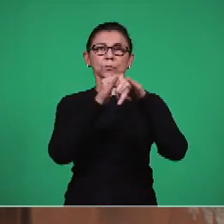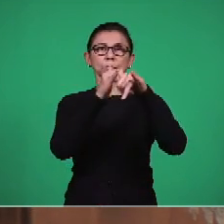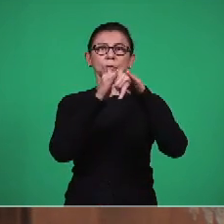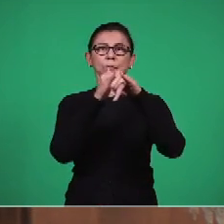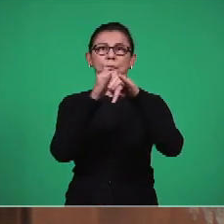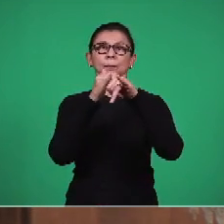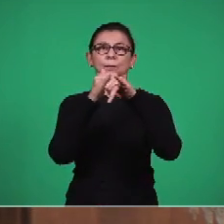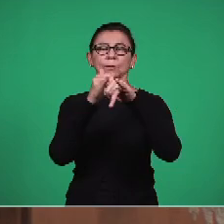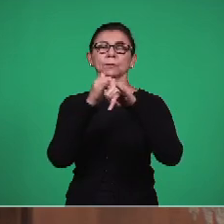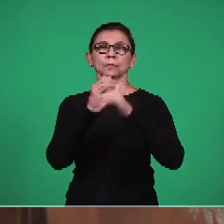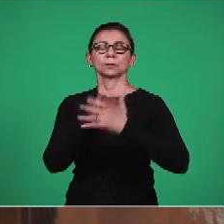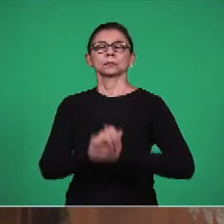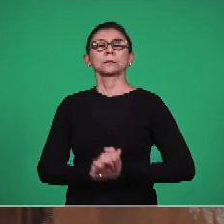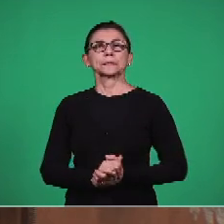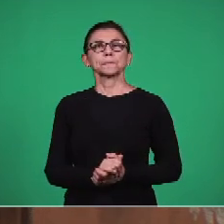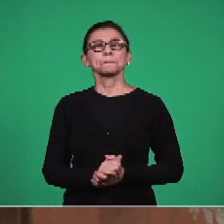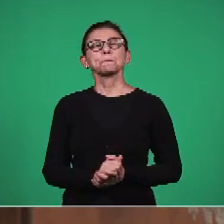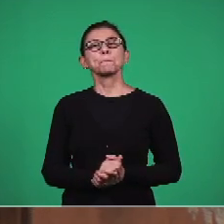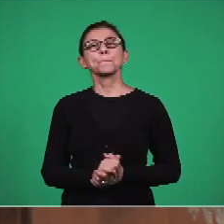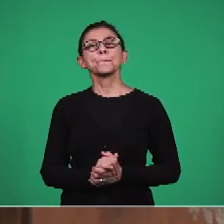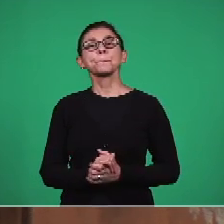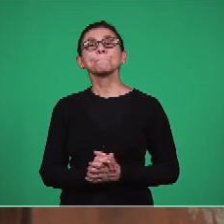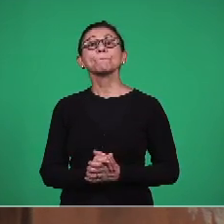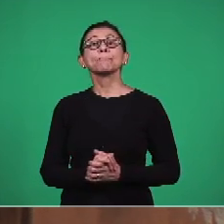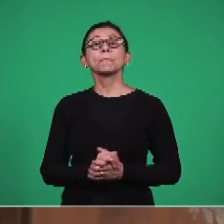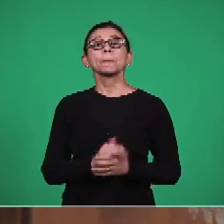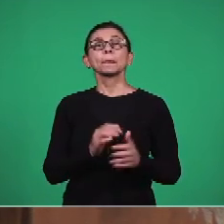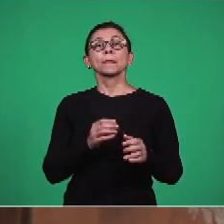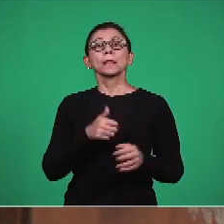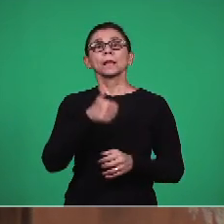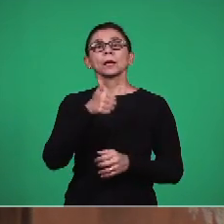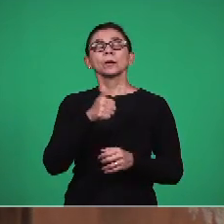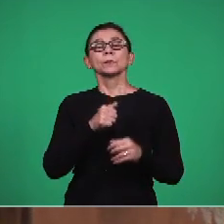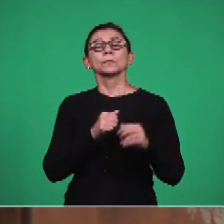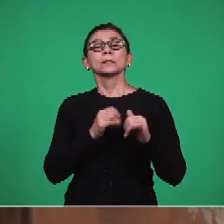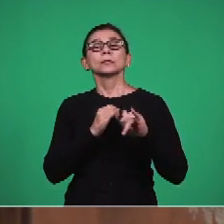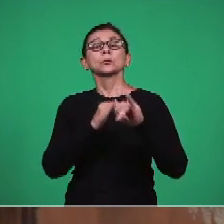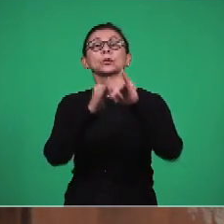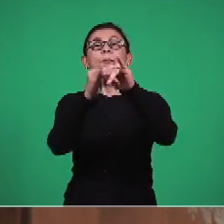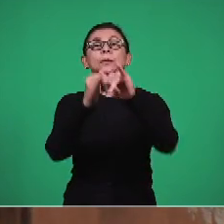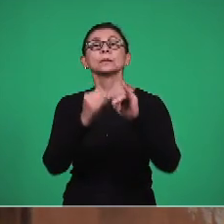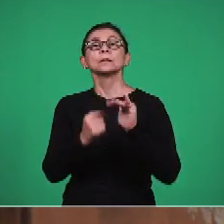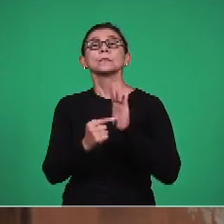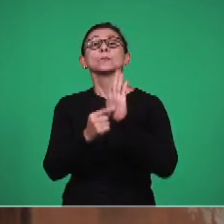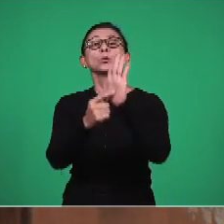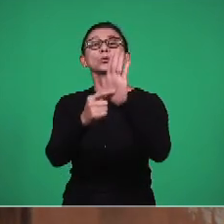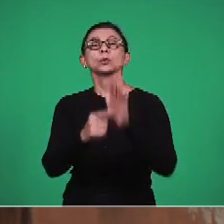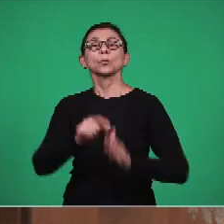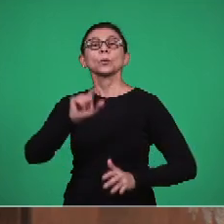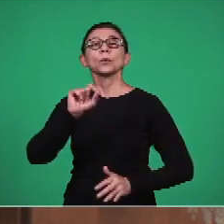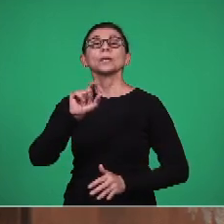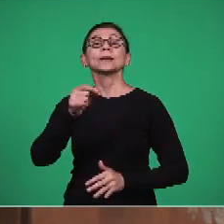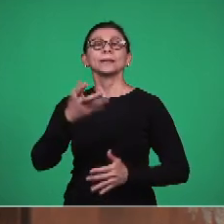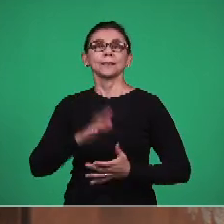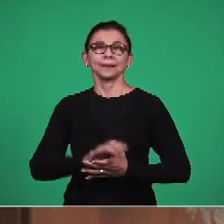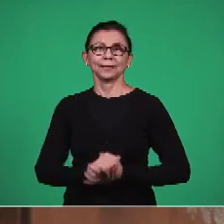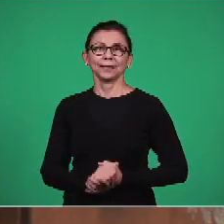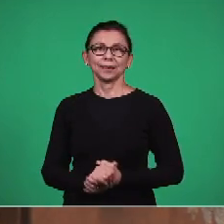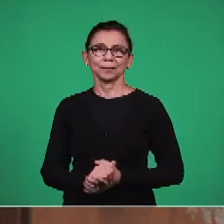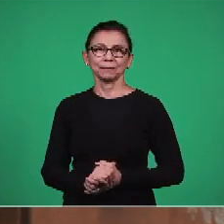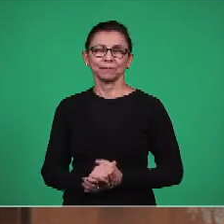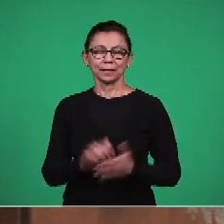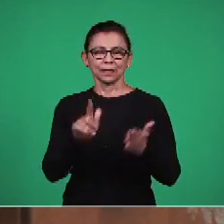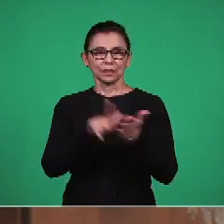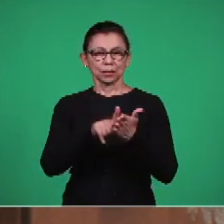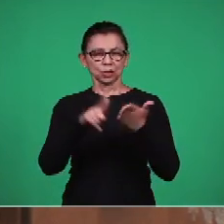voltar à primeira trombeta. Qual o sinal que nós temos de evidência do toque da primeira trombeta? Nos jornais que